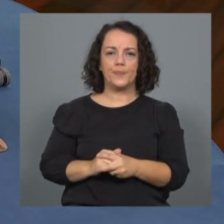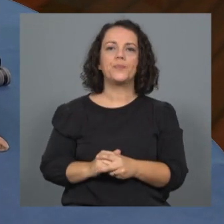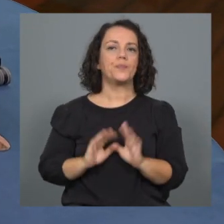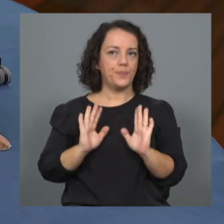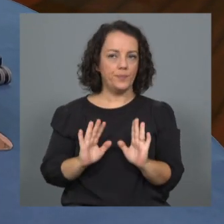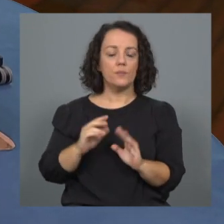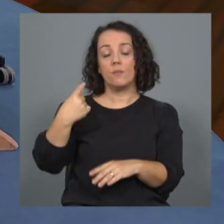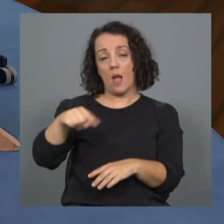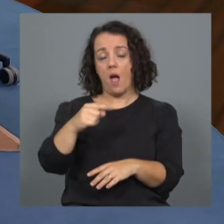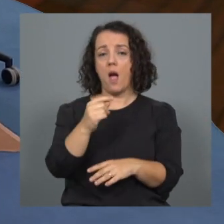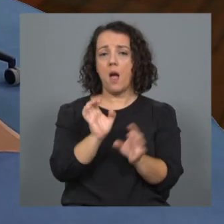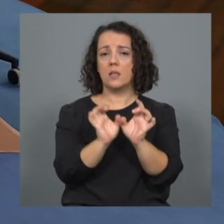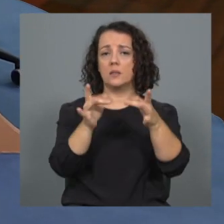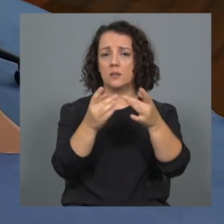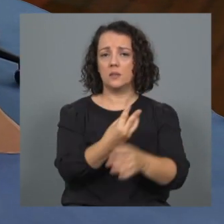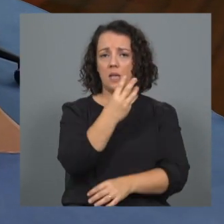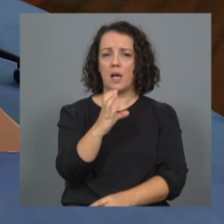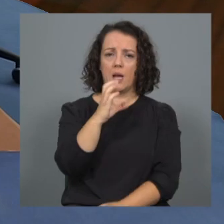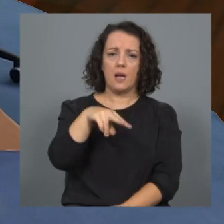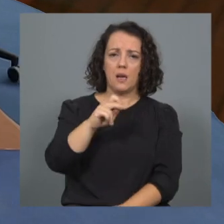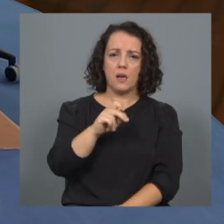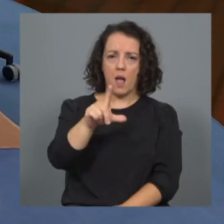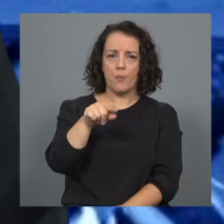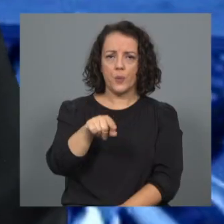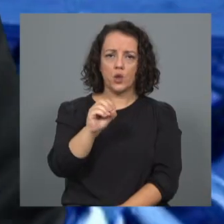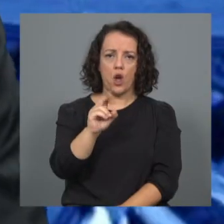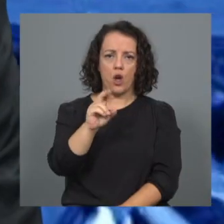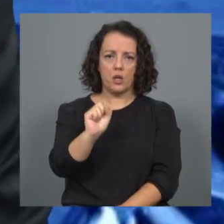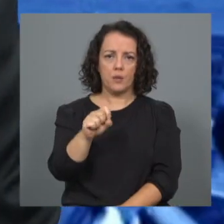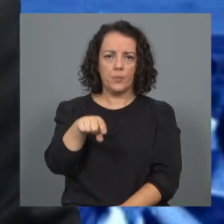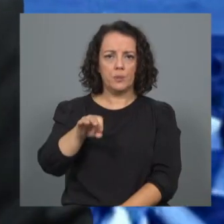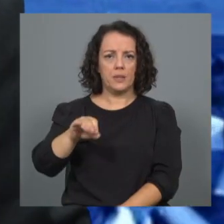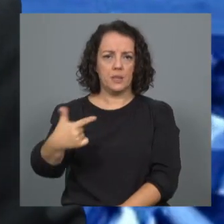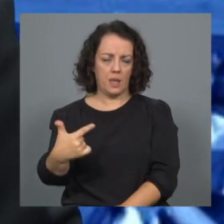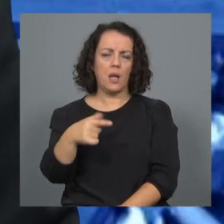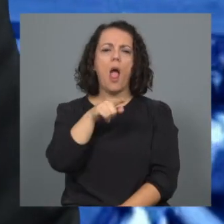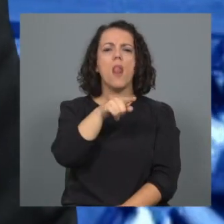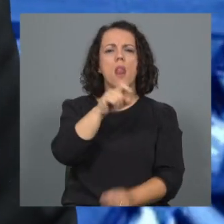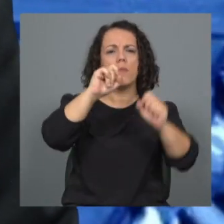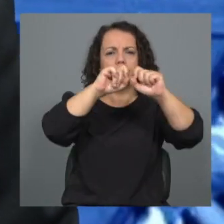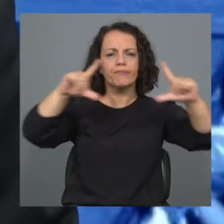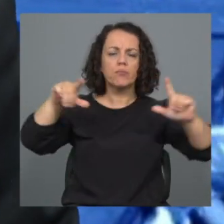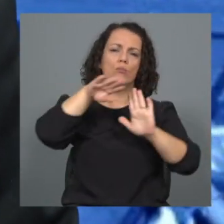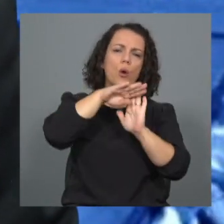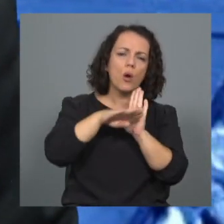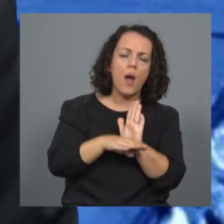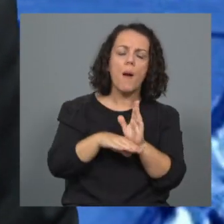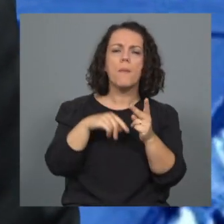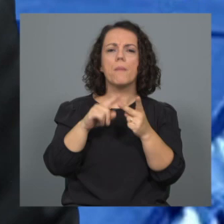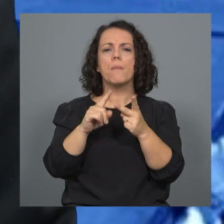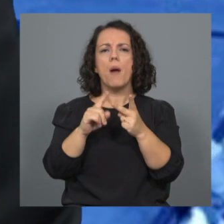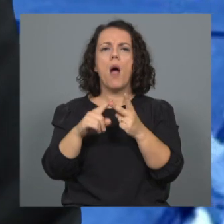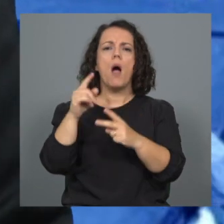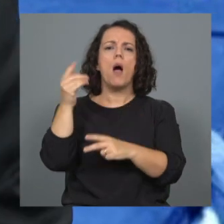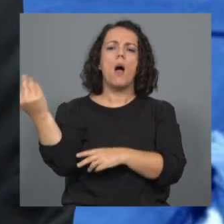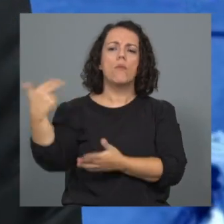Existe o site da CNAL, que é canal.org.pt, onde estão não só os programas, a apresentação dos